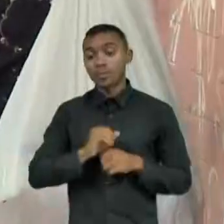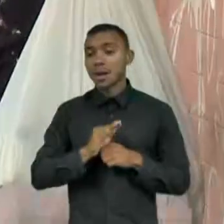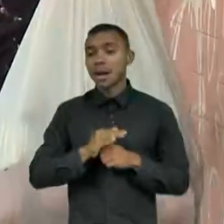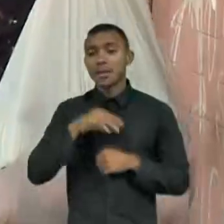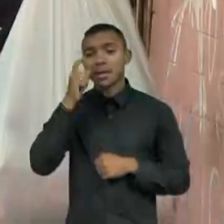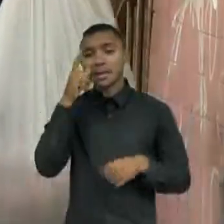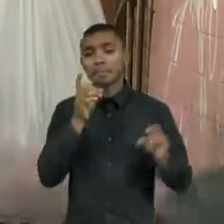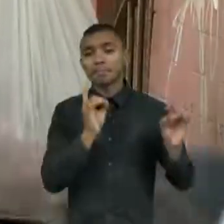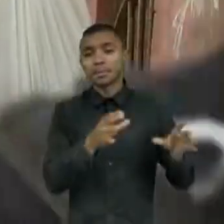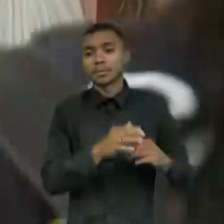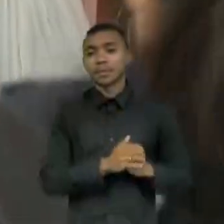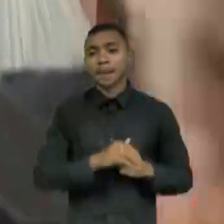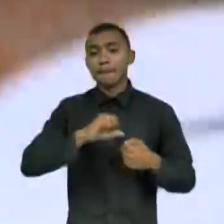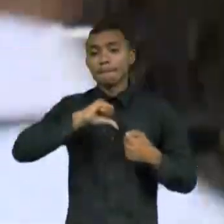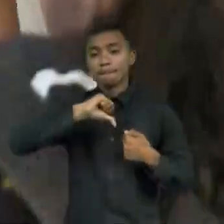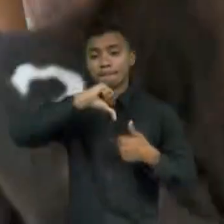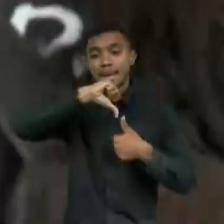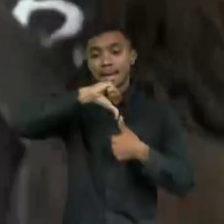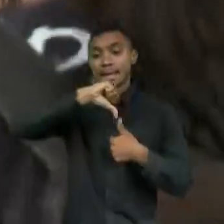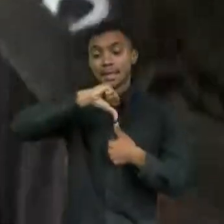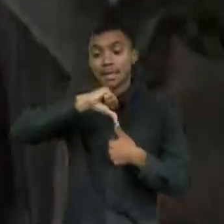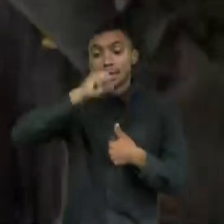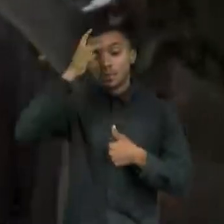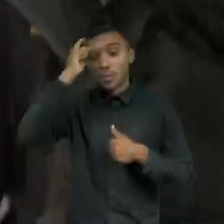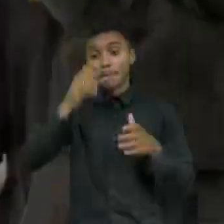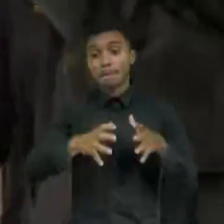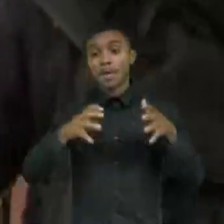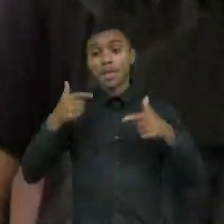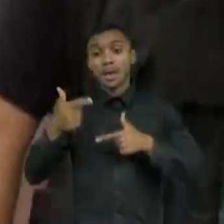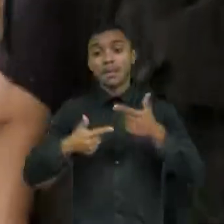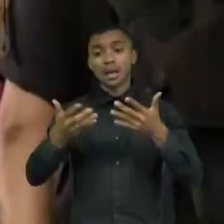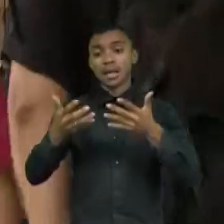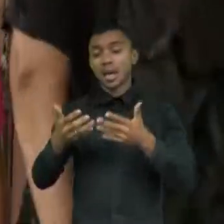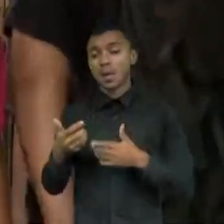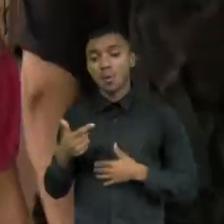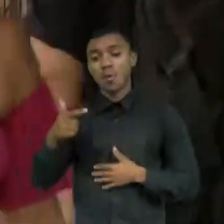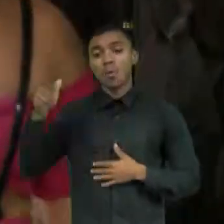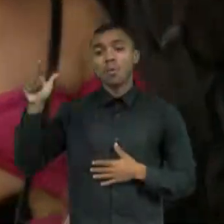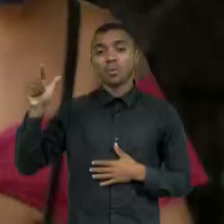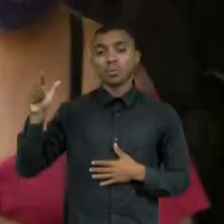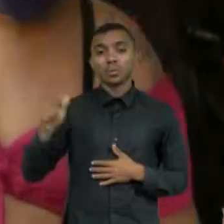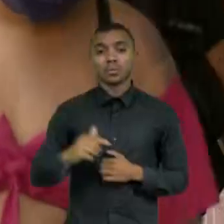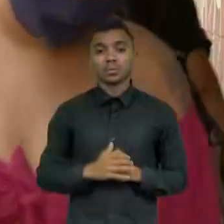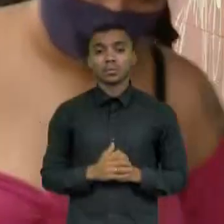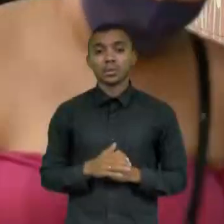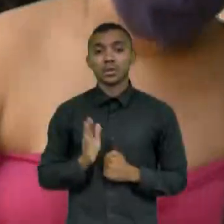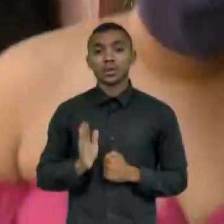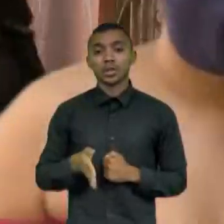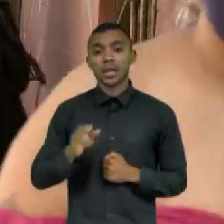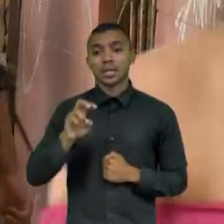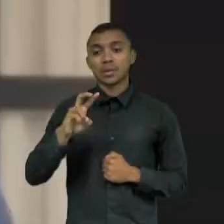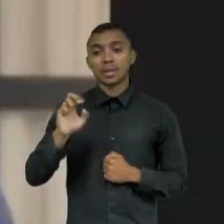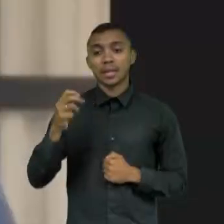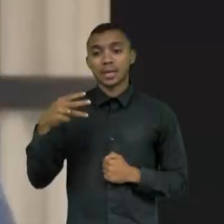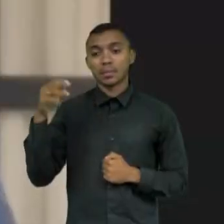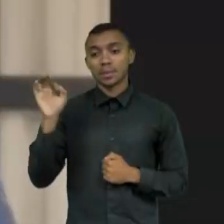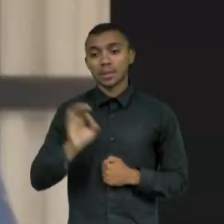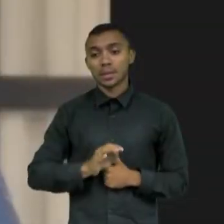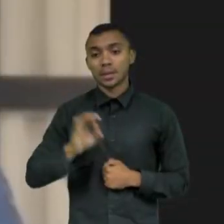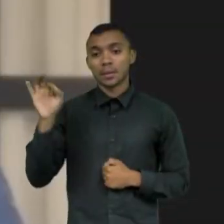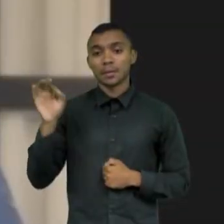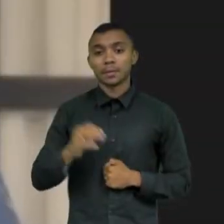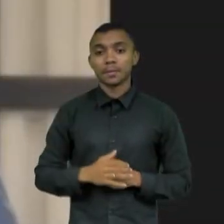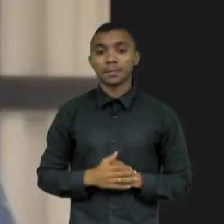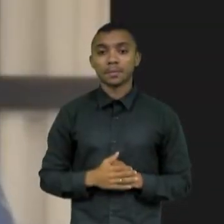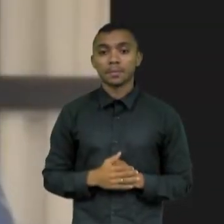América Latina, o número de trabalhadores que pensou em trocar de carreira no mesmo período subiu para 53%. Nós herdamos